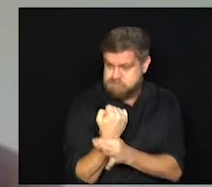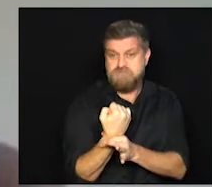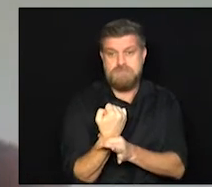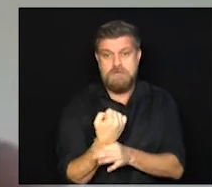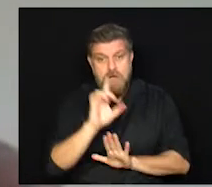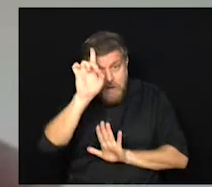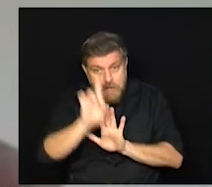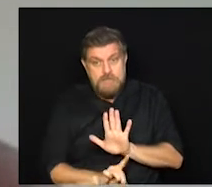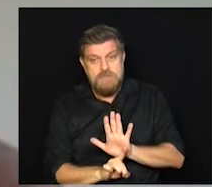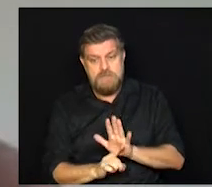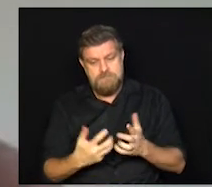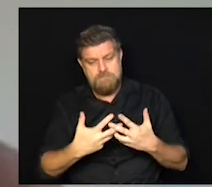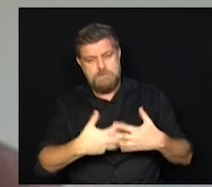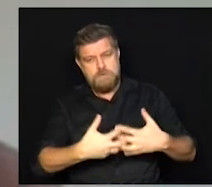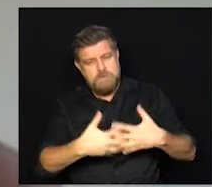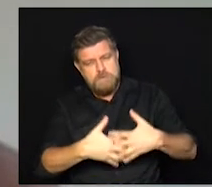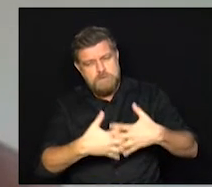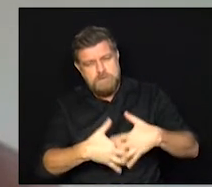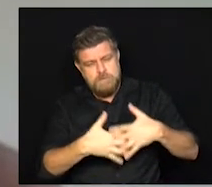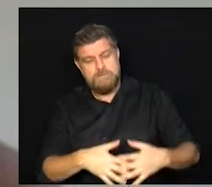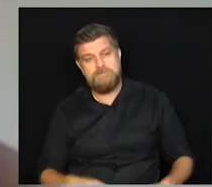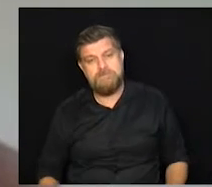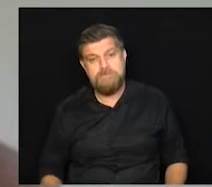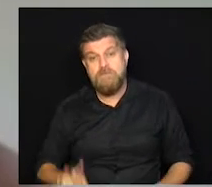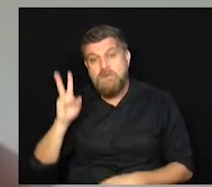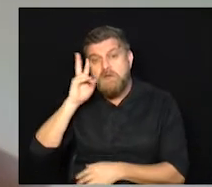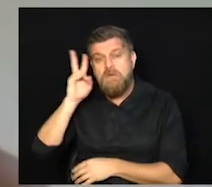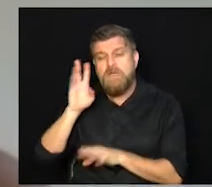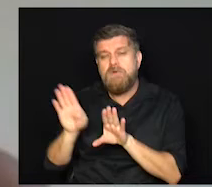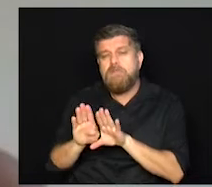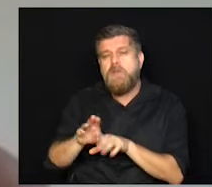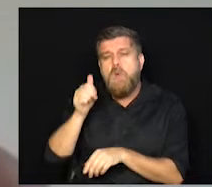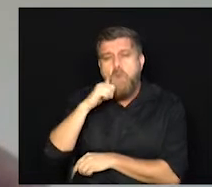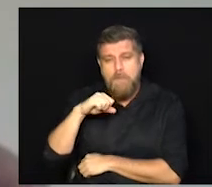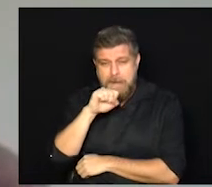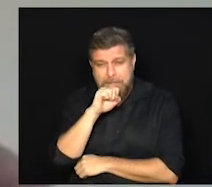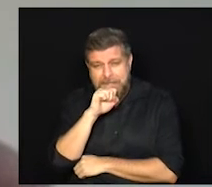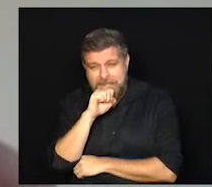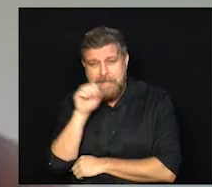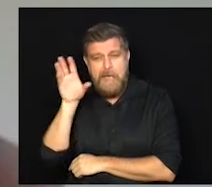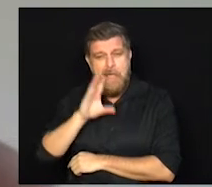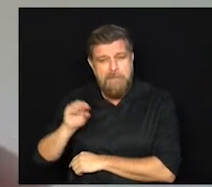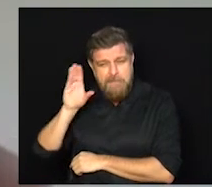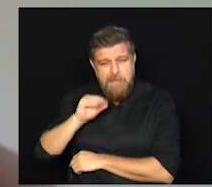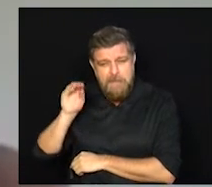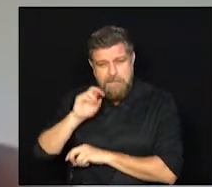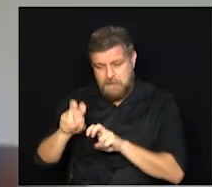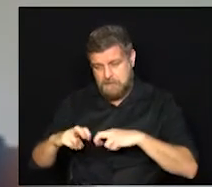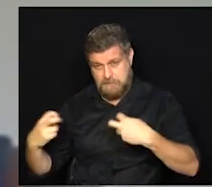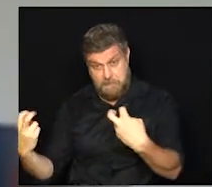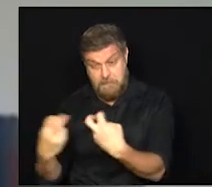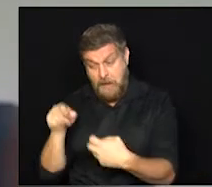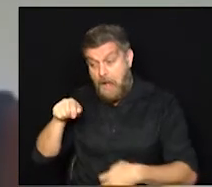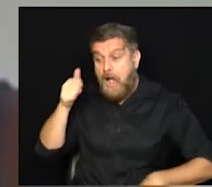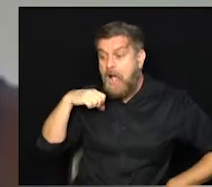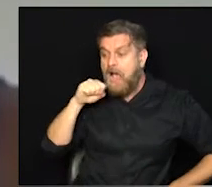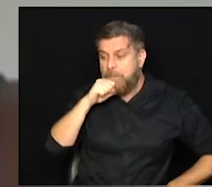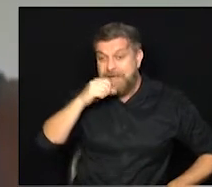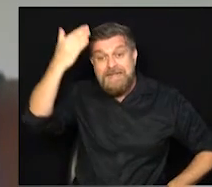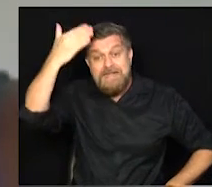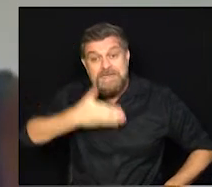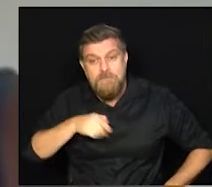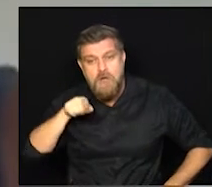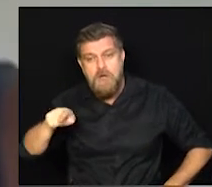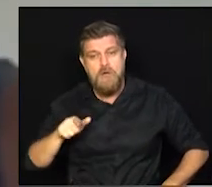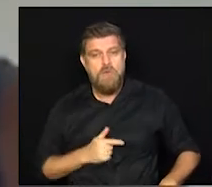né? E eu me lembro do caso de uma mãe que contou numa dessas reuniões que o filho ia todos os dias com